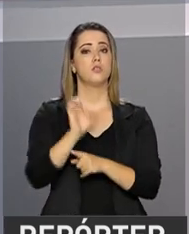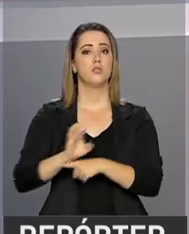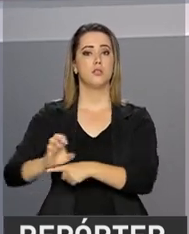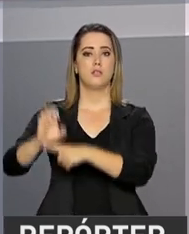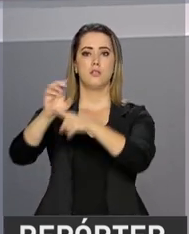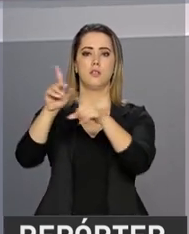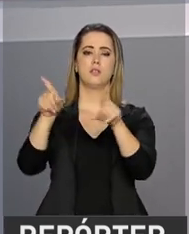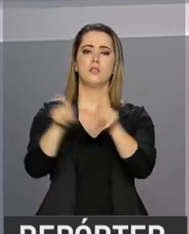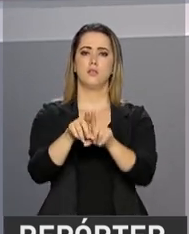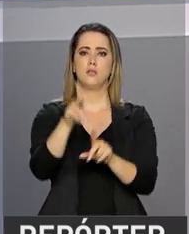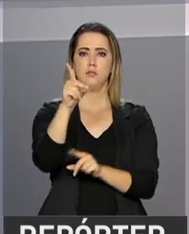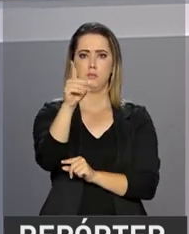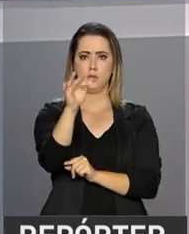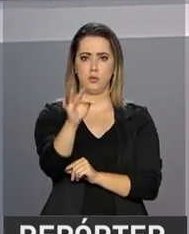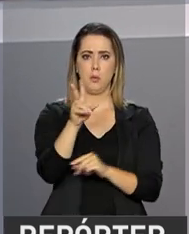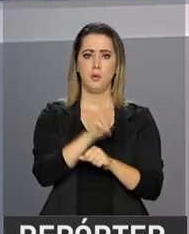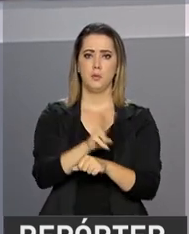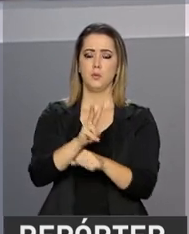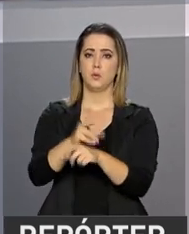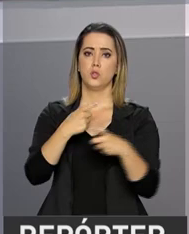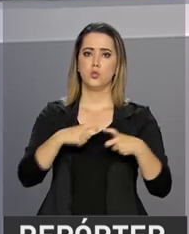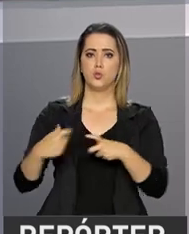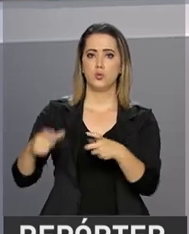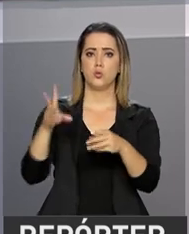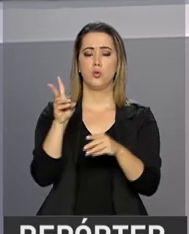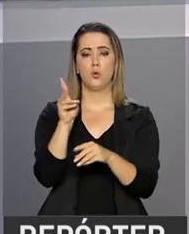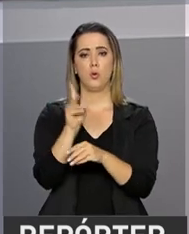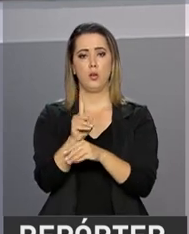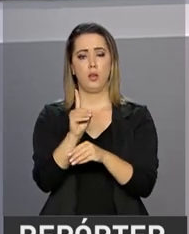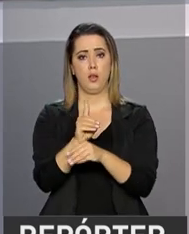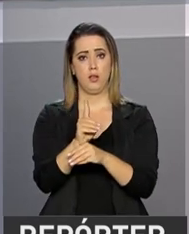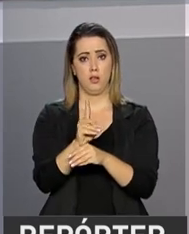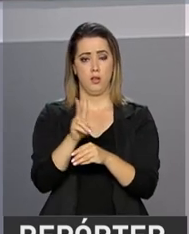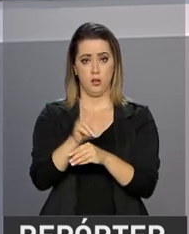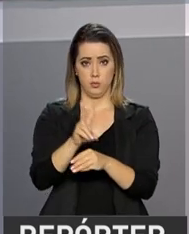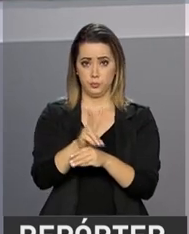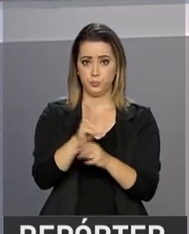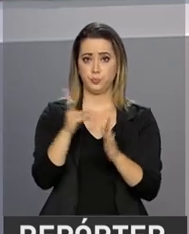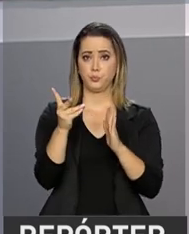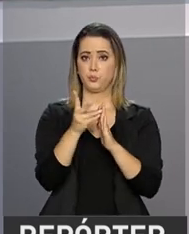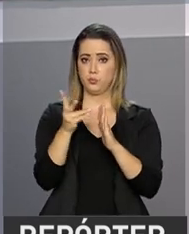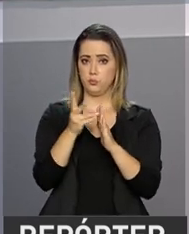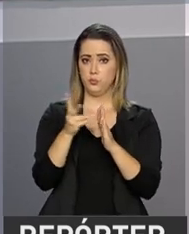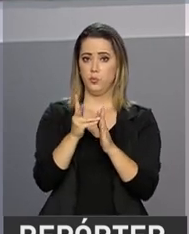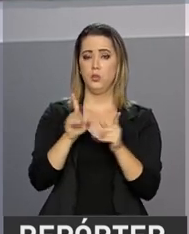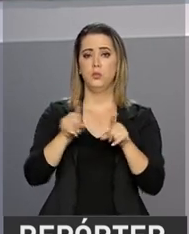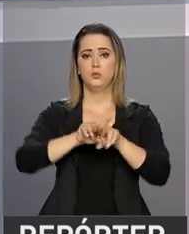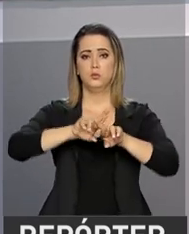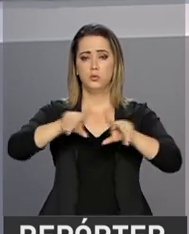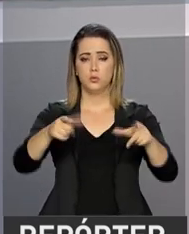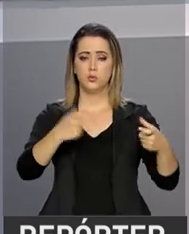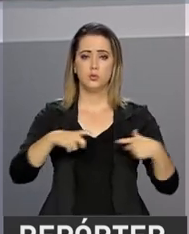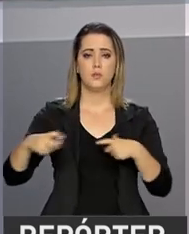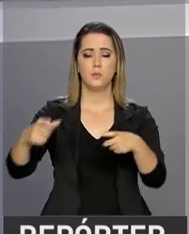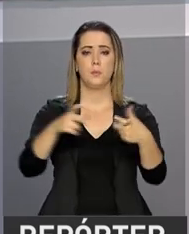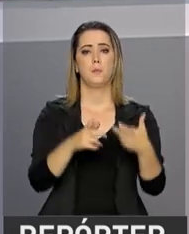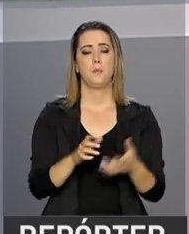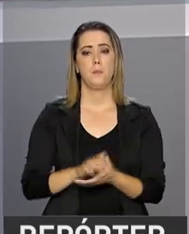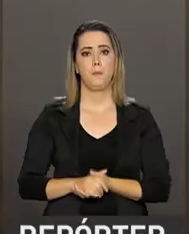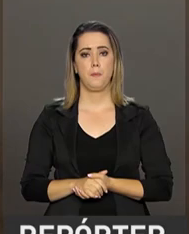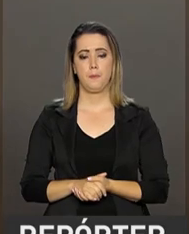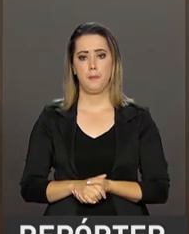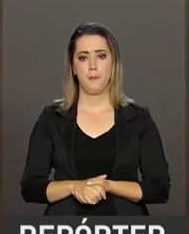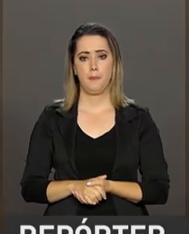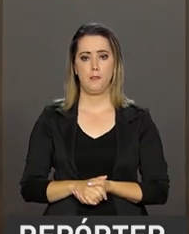proteger áreas federais unidades de conservação terras indígenas projetos de assentamento e também áreas quilombolas